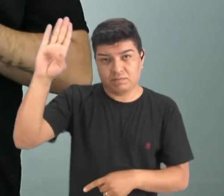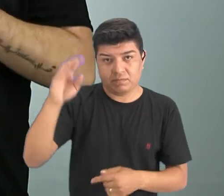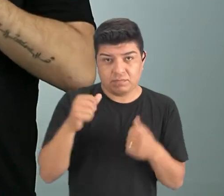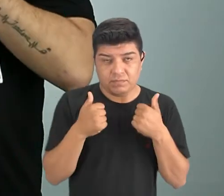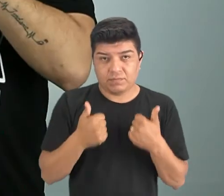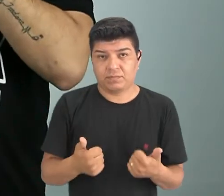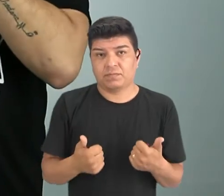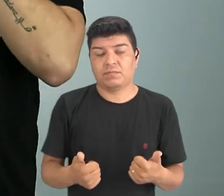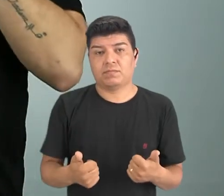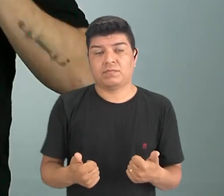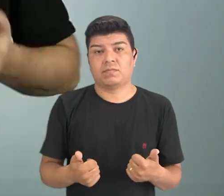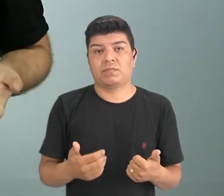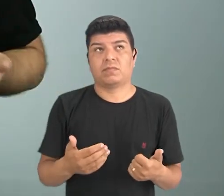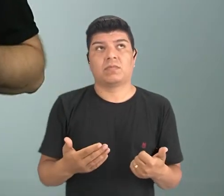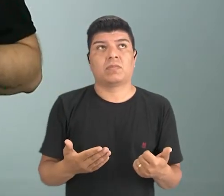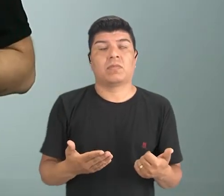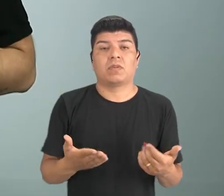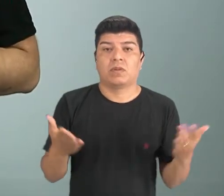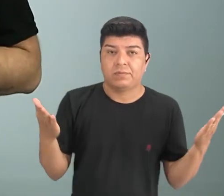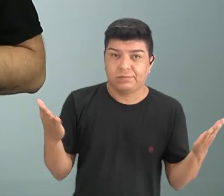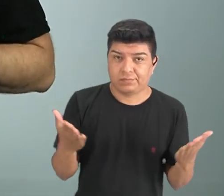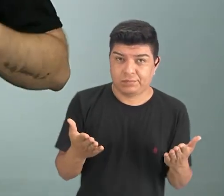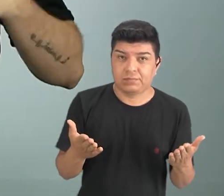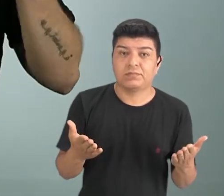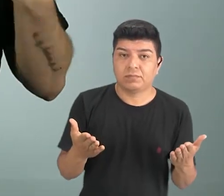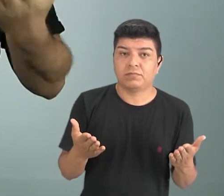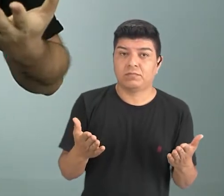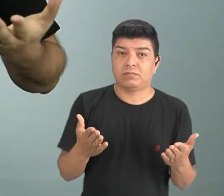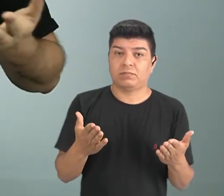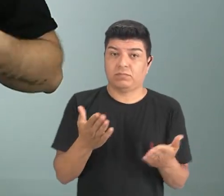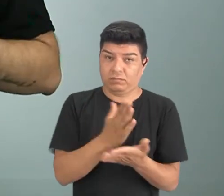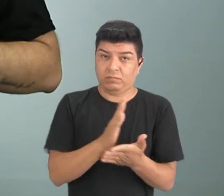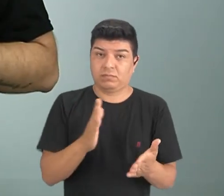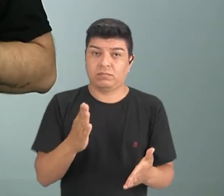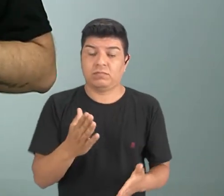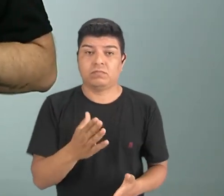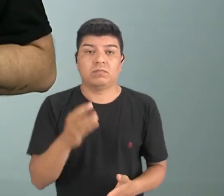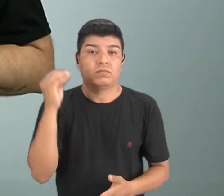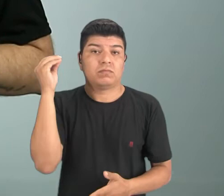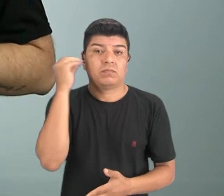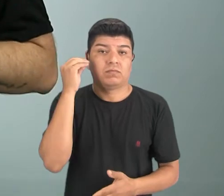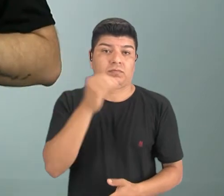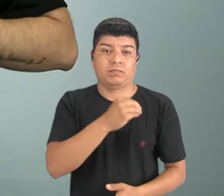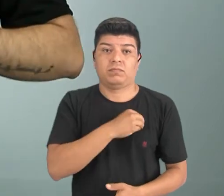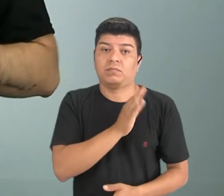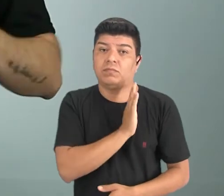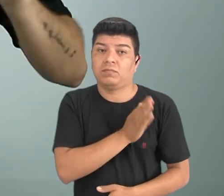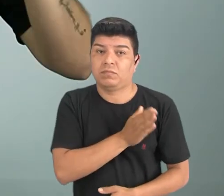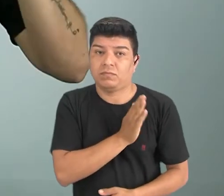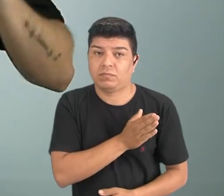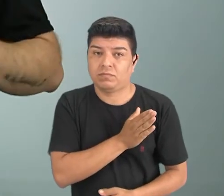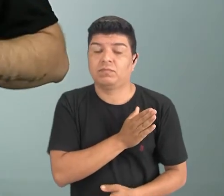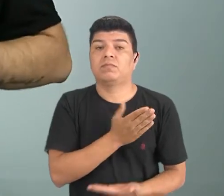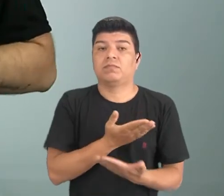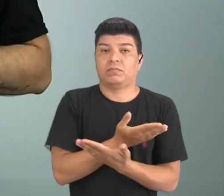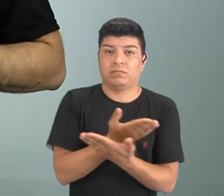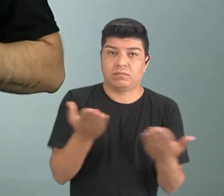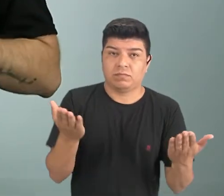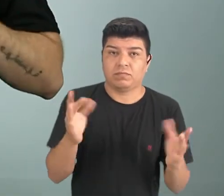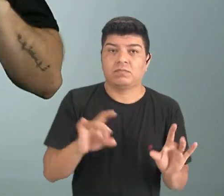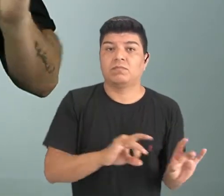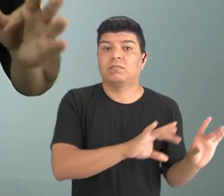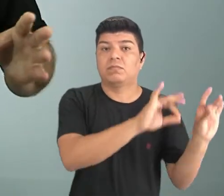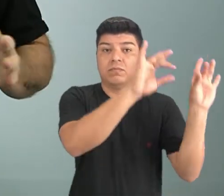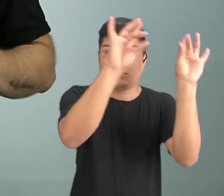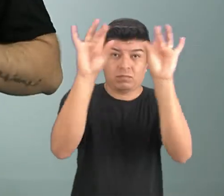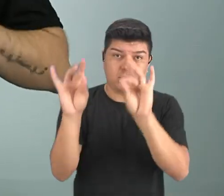crianças? Eu vou deixar vocês aqui nesse momento, né? Eu quero deixar um beijo no coração de vocês e falar que vocês são muito especiais.